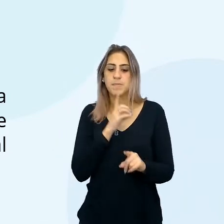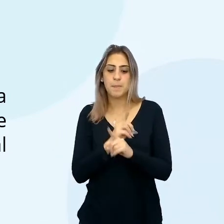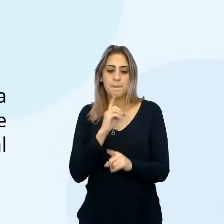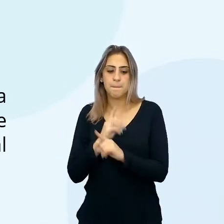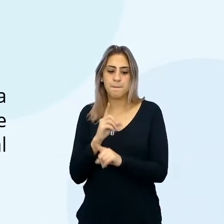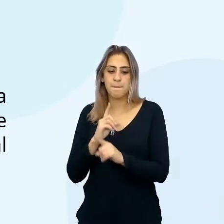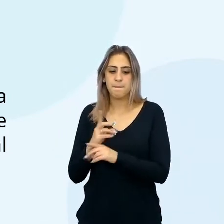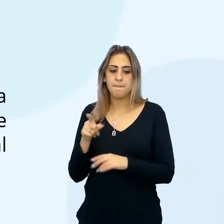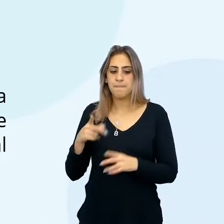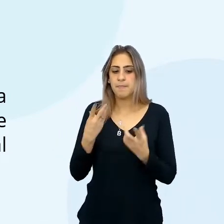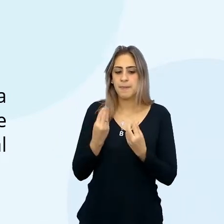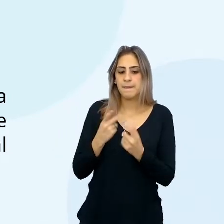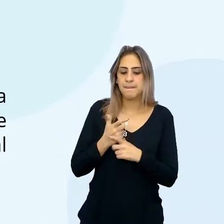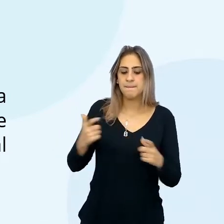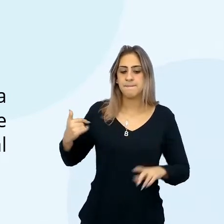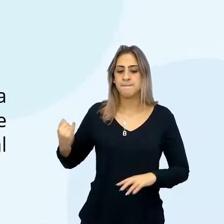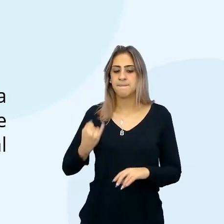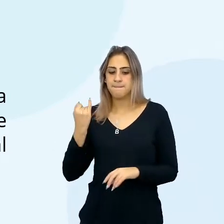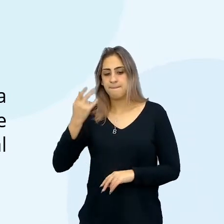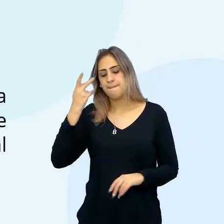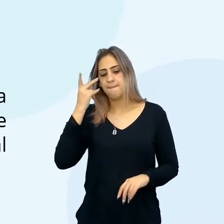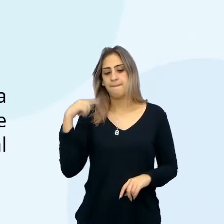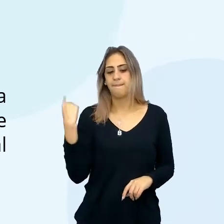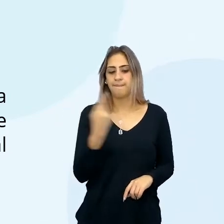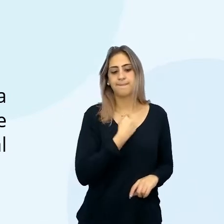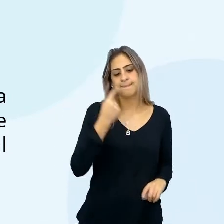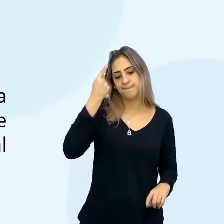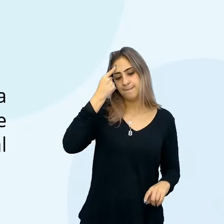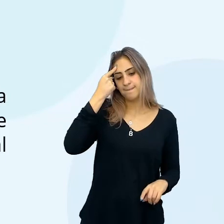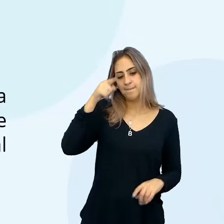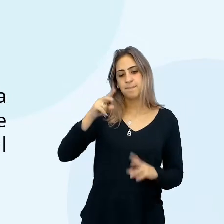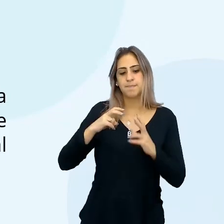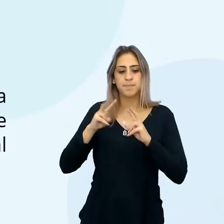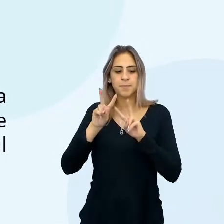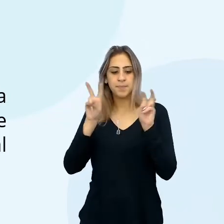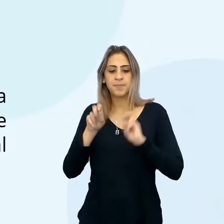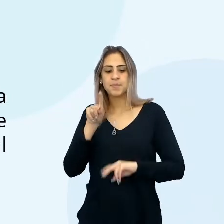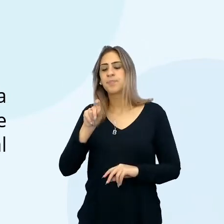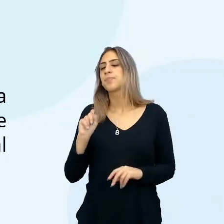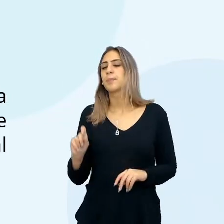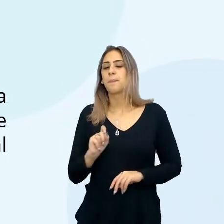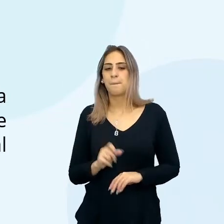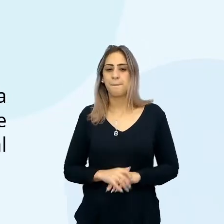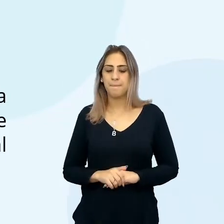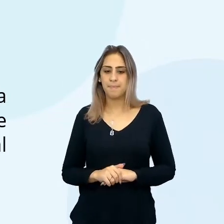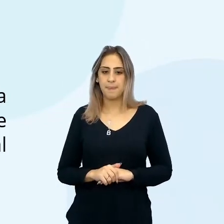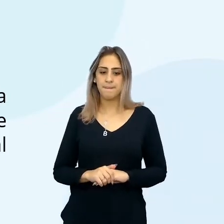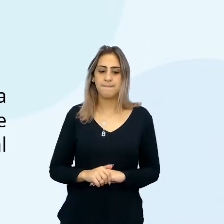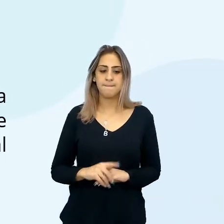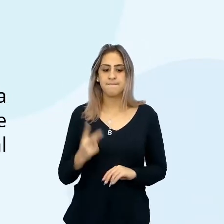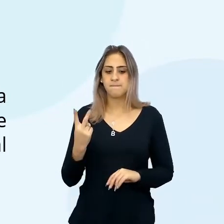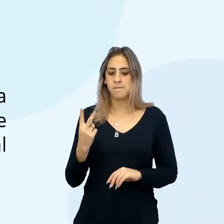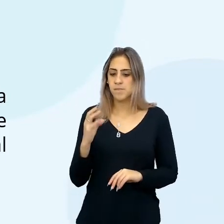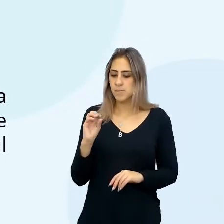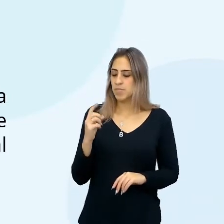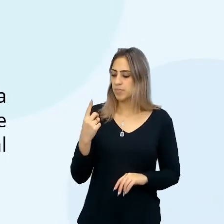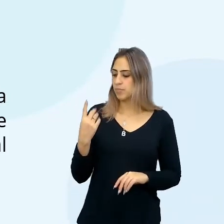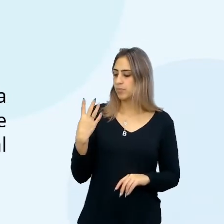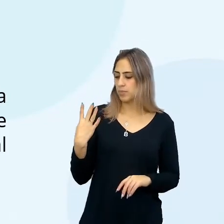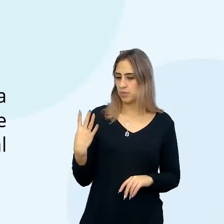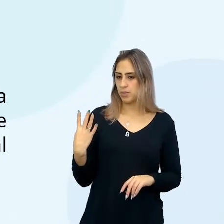um marco muito importante para a gente pensar essas questões, que é o seguinte. Em